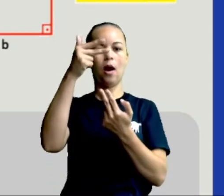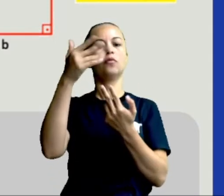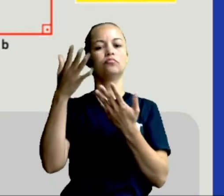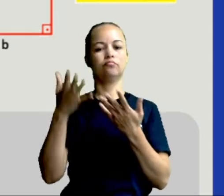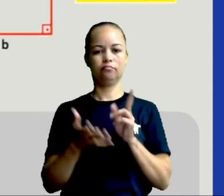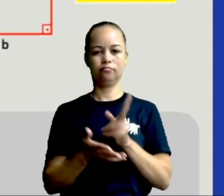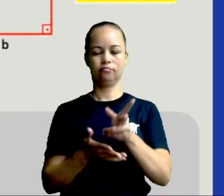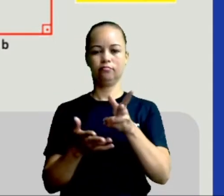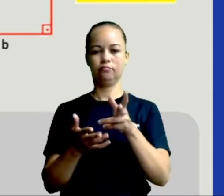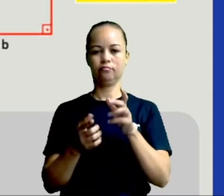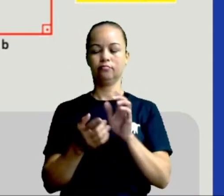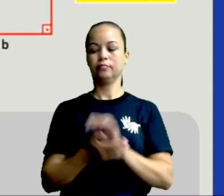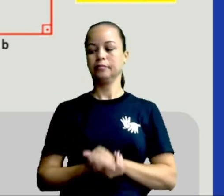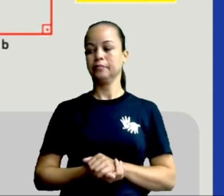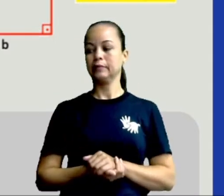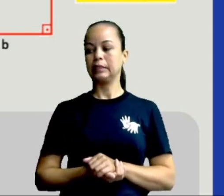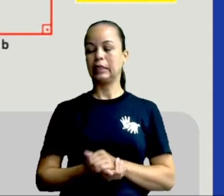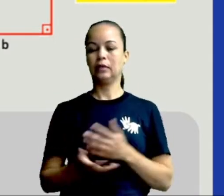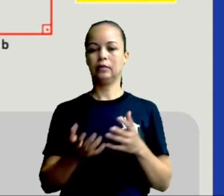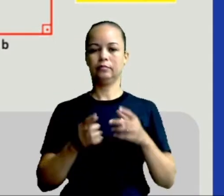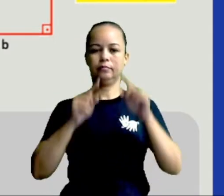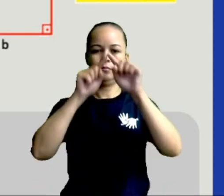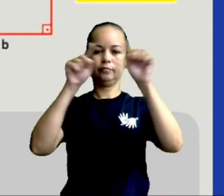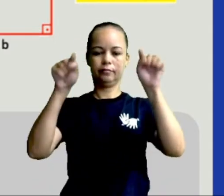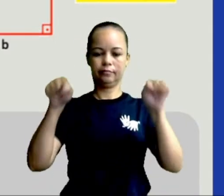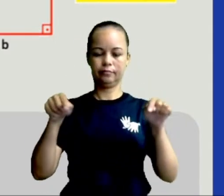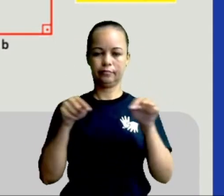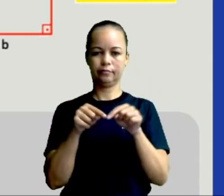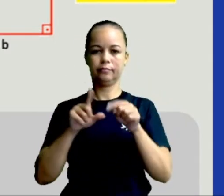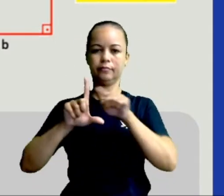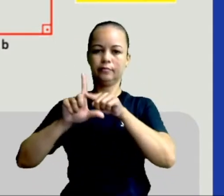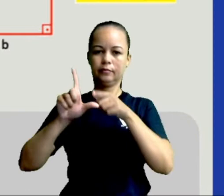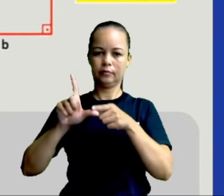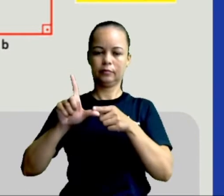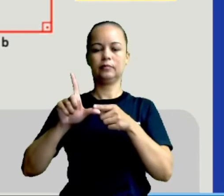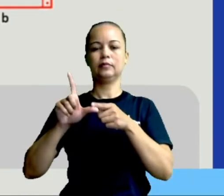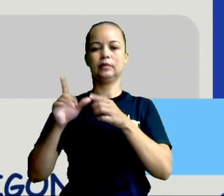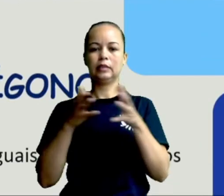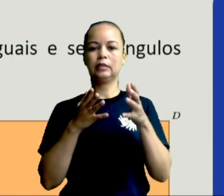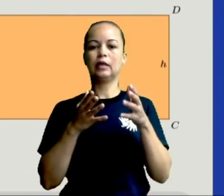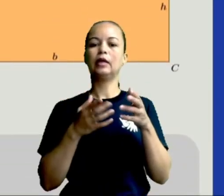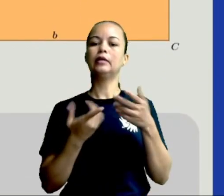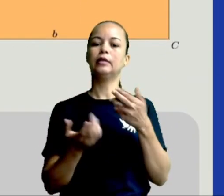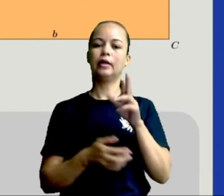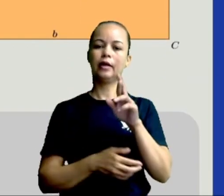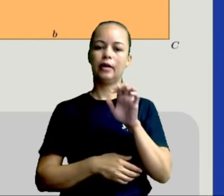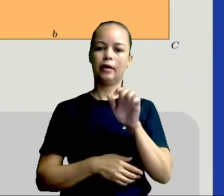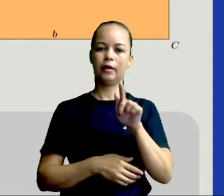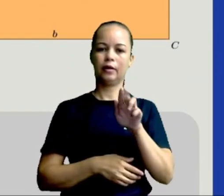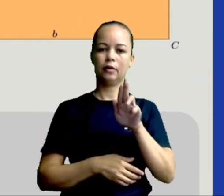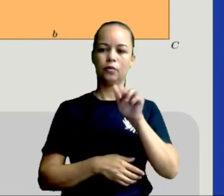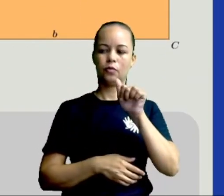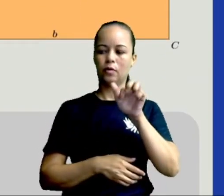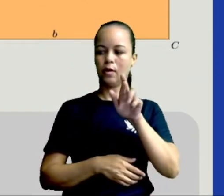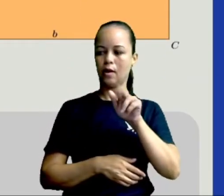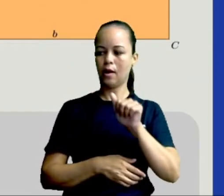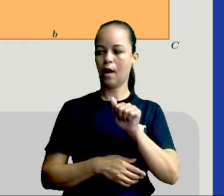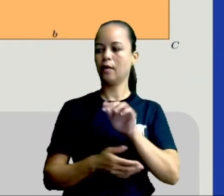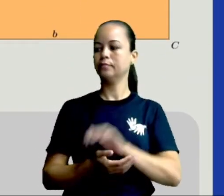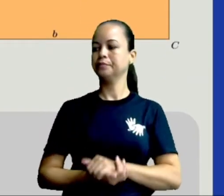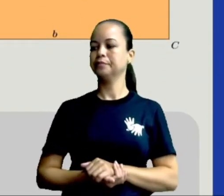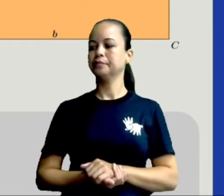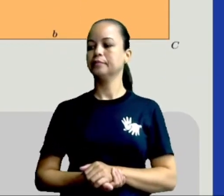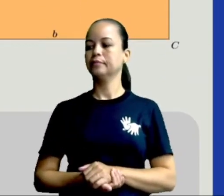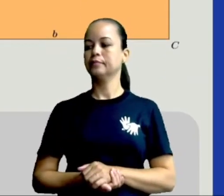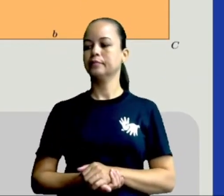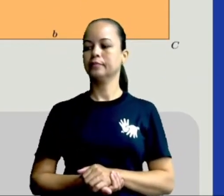do quadrado. Então, lados e ângulos congruentes, polígono regular, tá? E aí eu tenho a